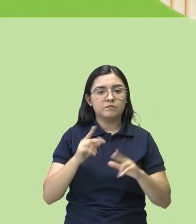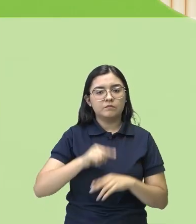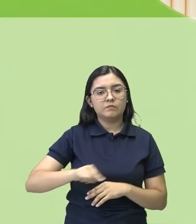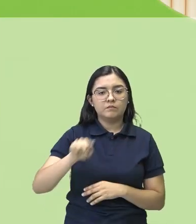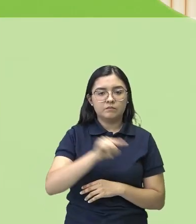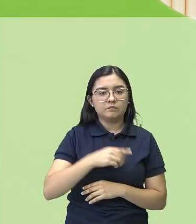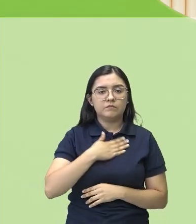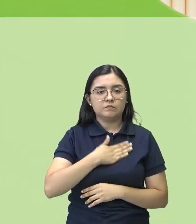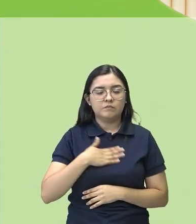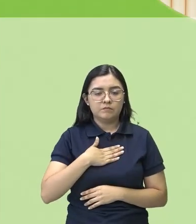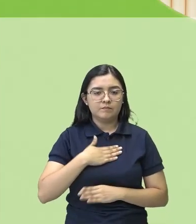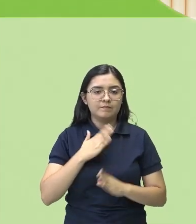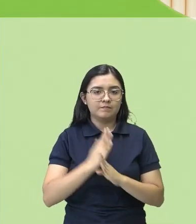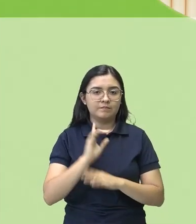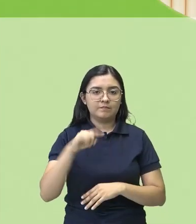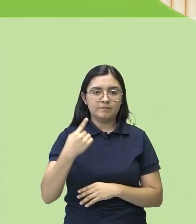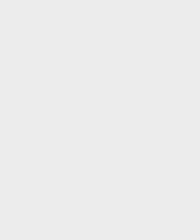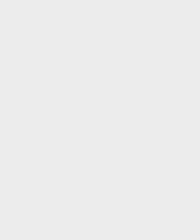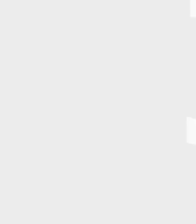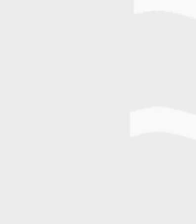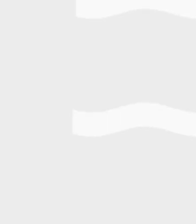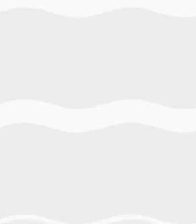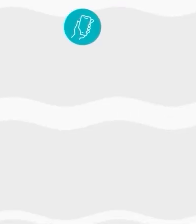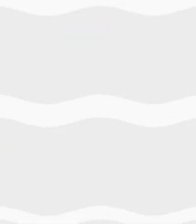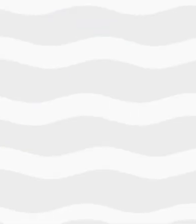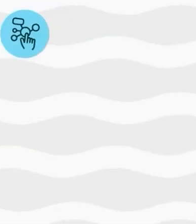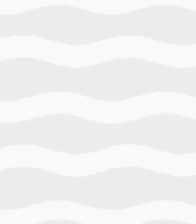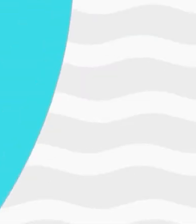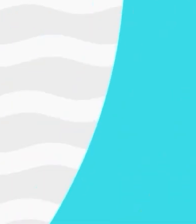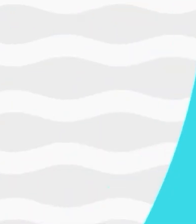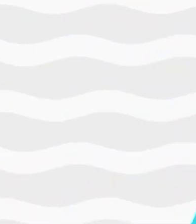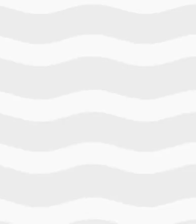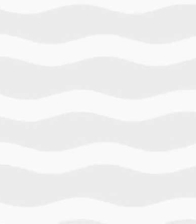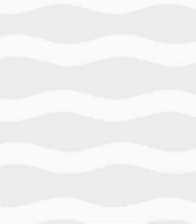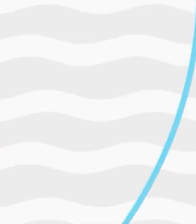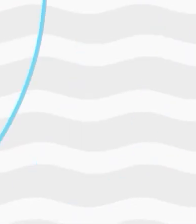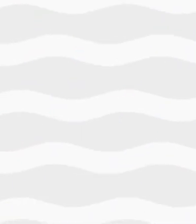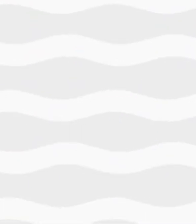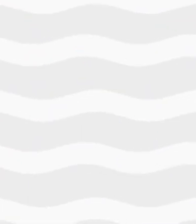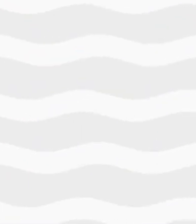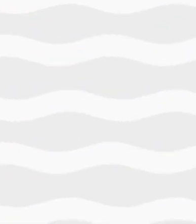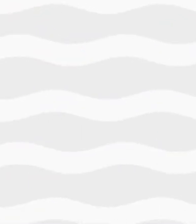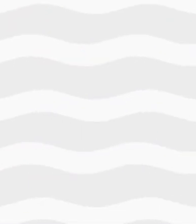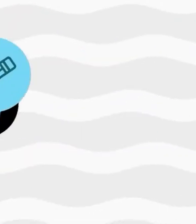Espero que vocês tenham gostado e até a próxima.